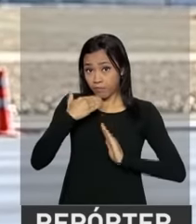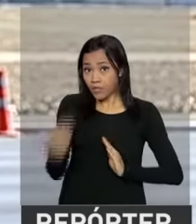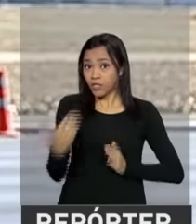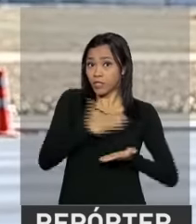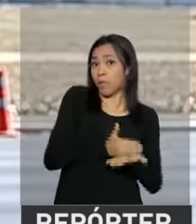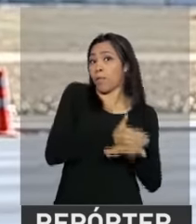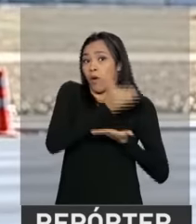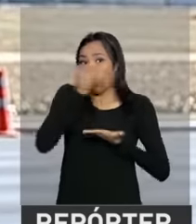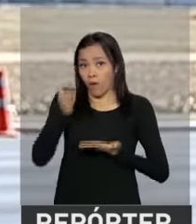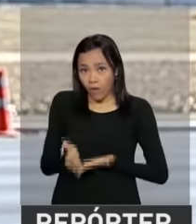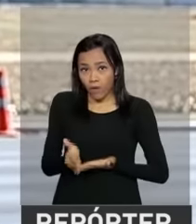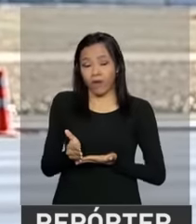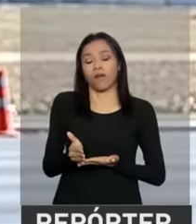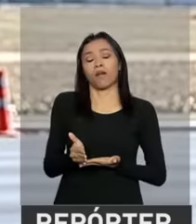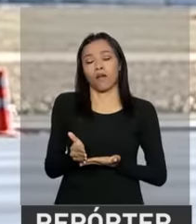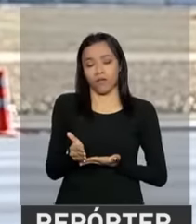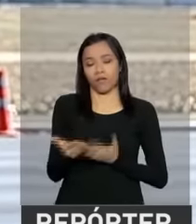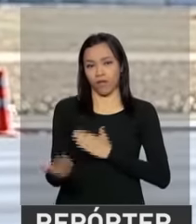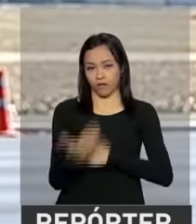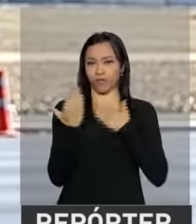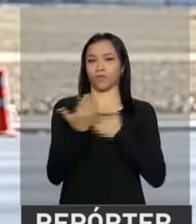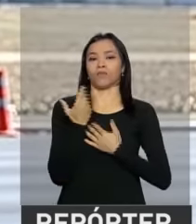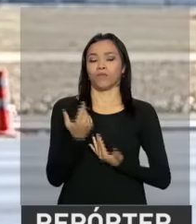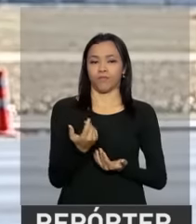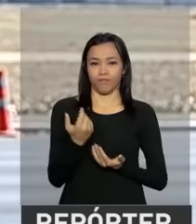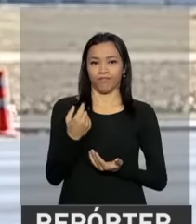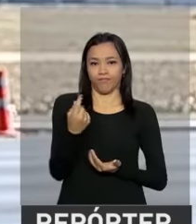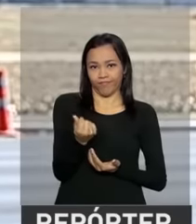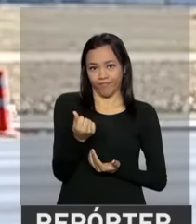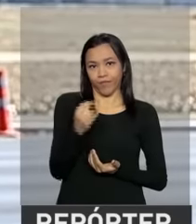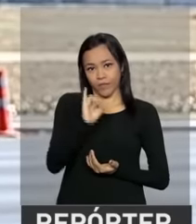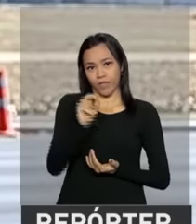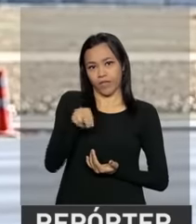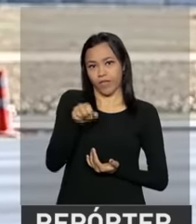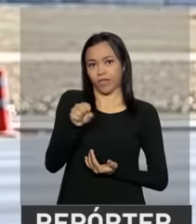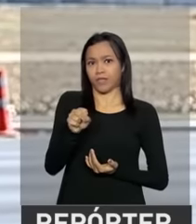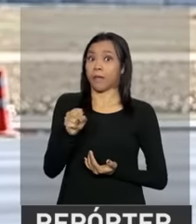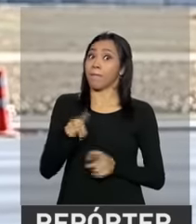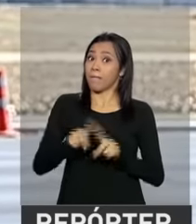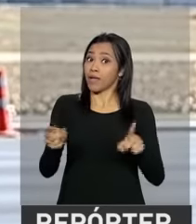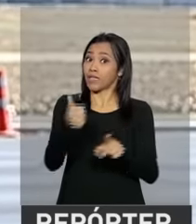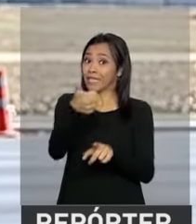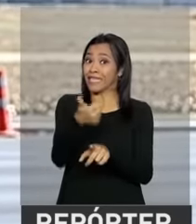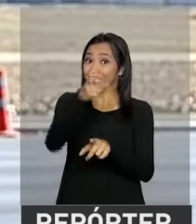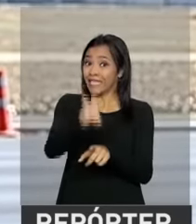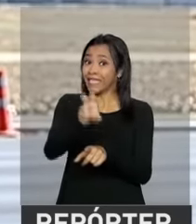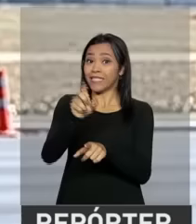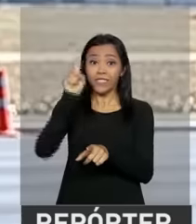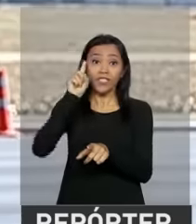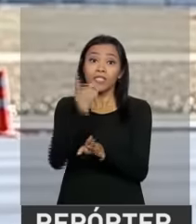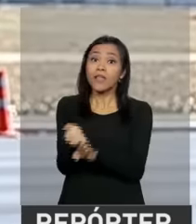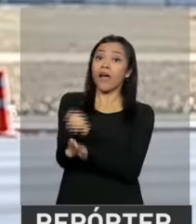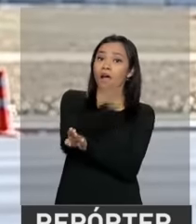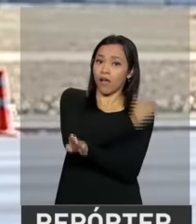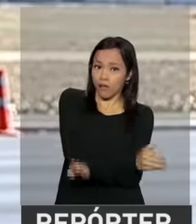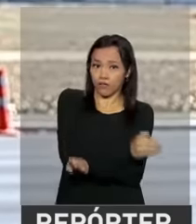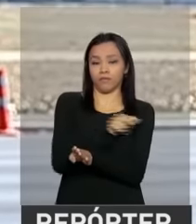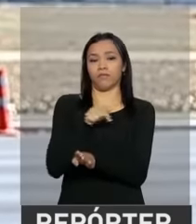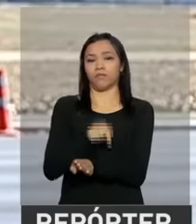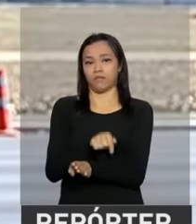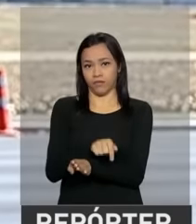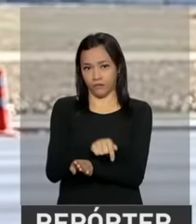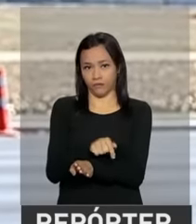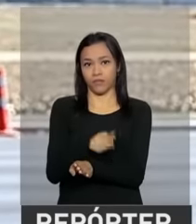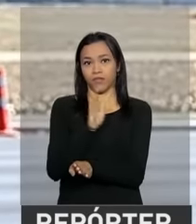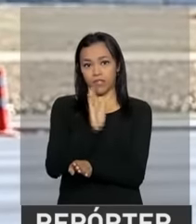prazo aí prorrogação do benefício mas esse pedido tem que ser feito 15 dias antes do prazo estabelecido anteriormente